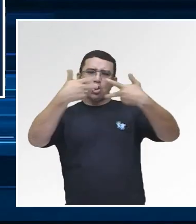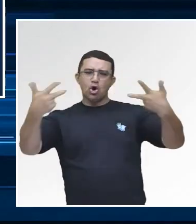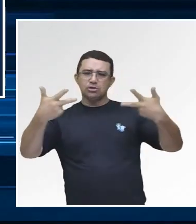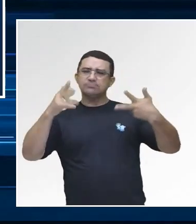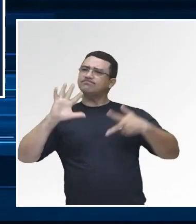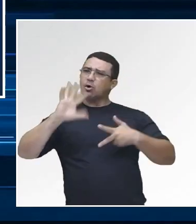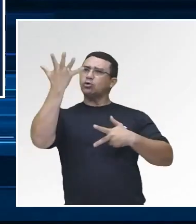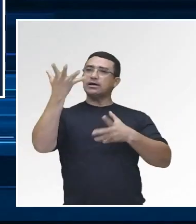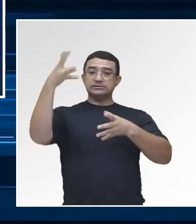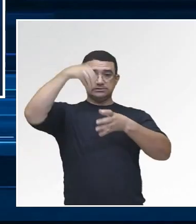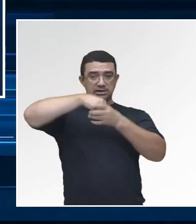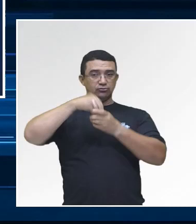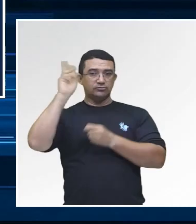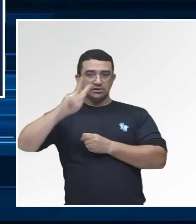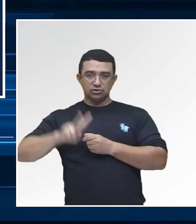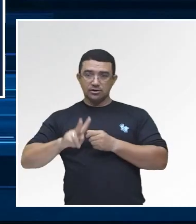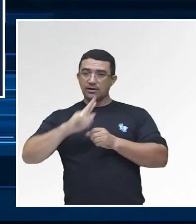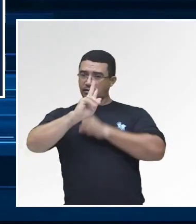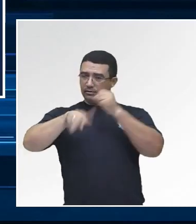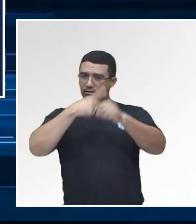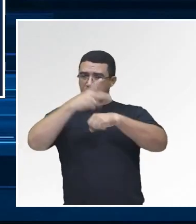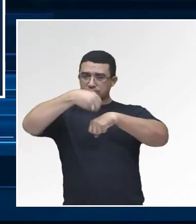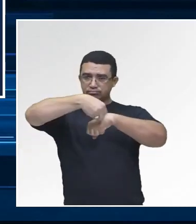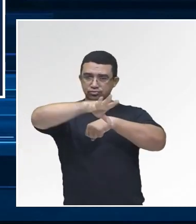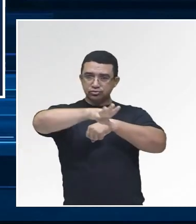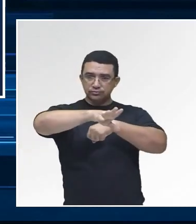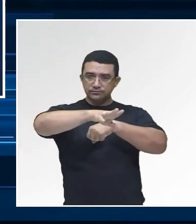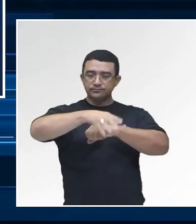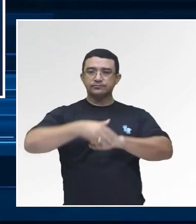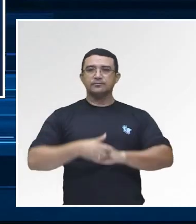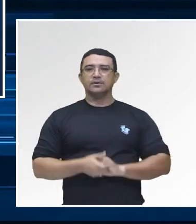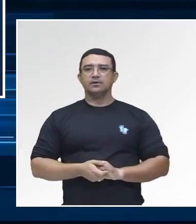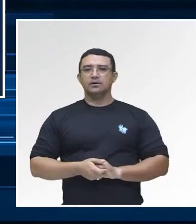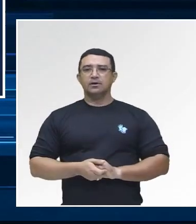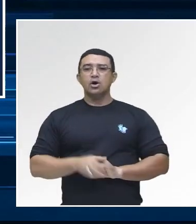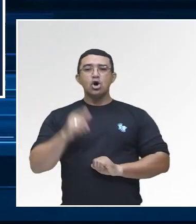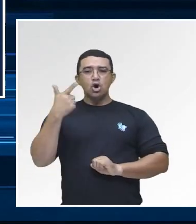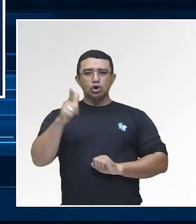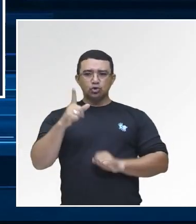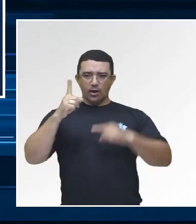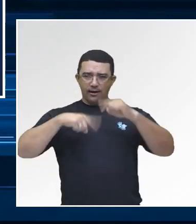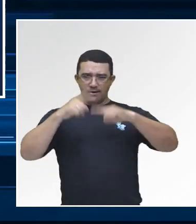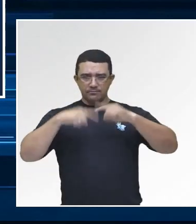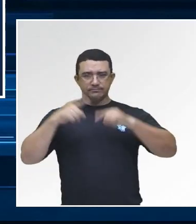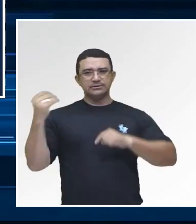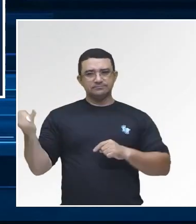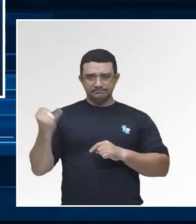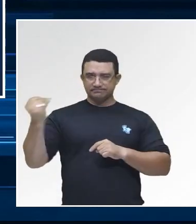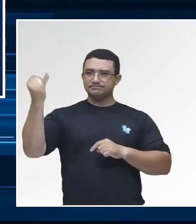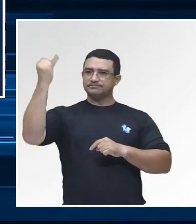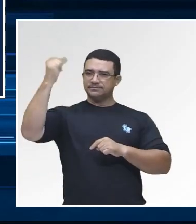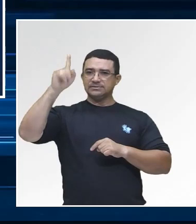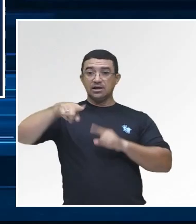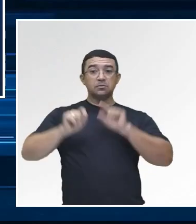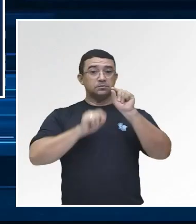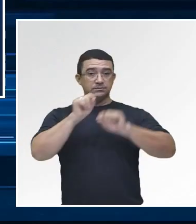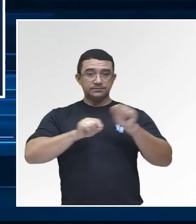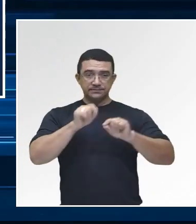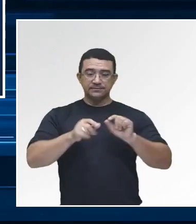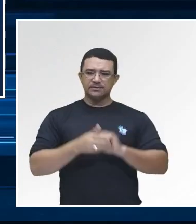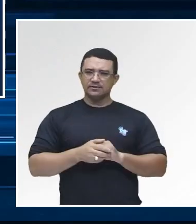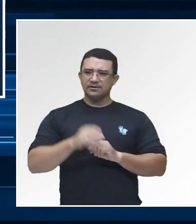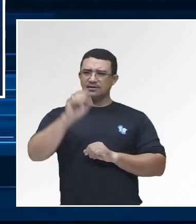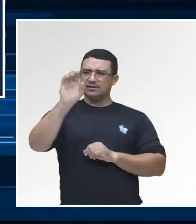outras pessoas. Outro elemento importante é o enredo. O enredo, alguém pergunta o